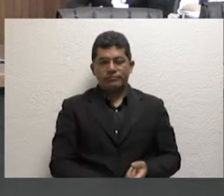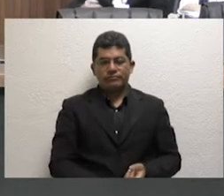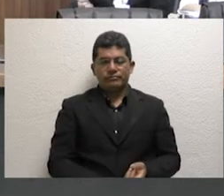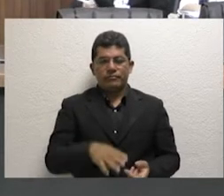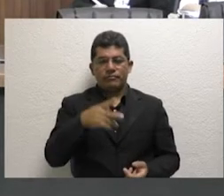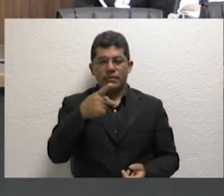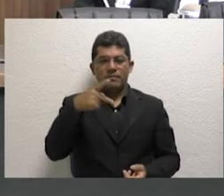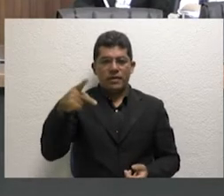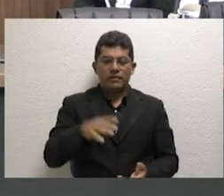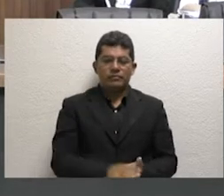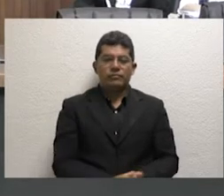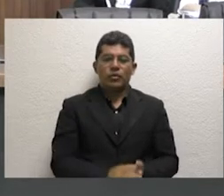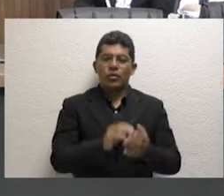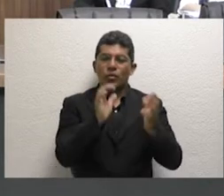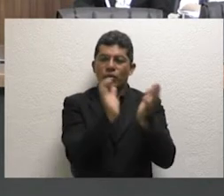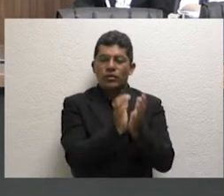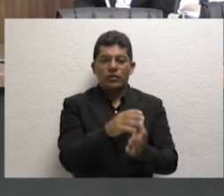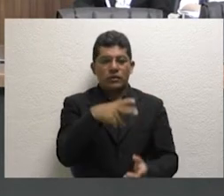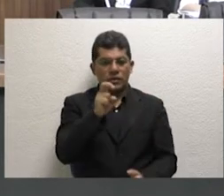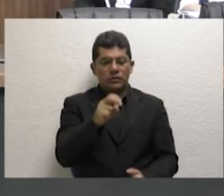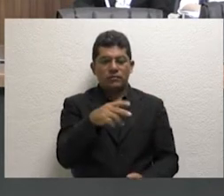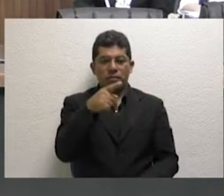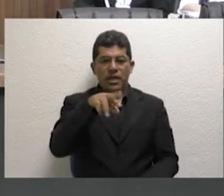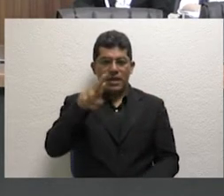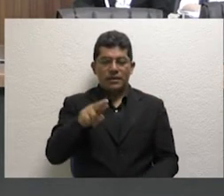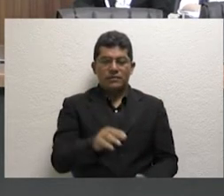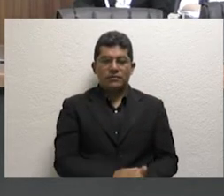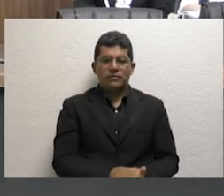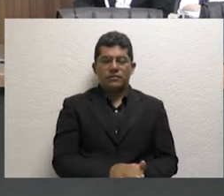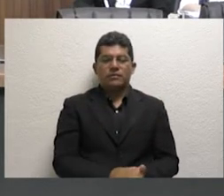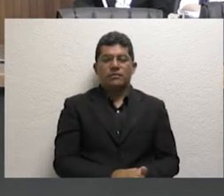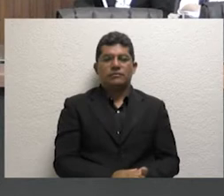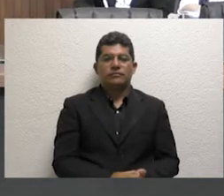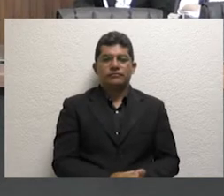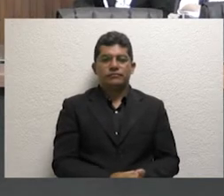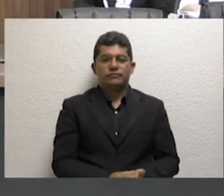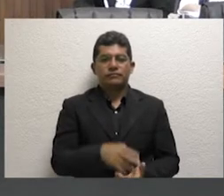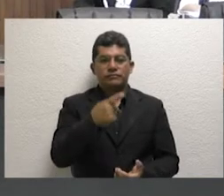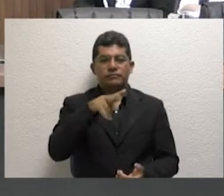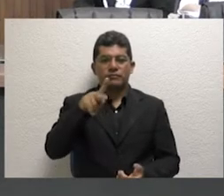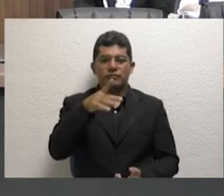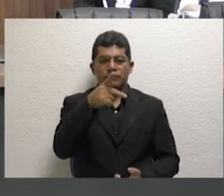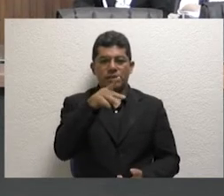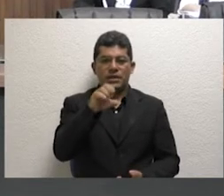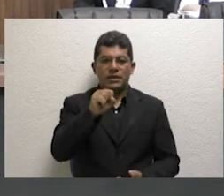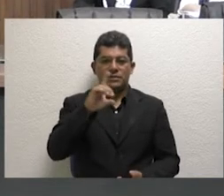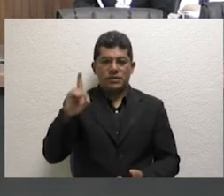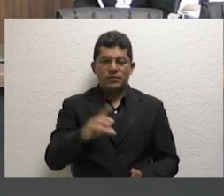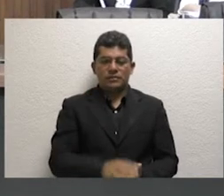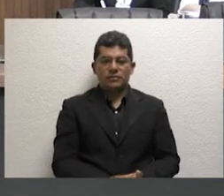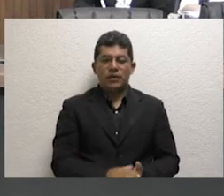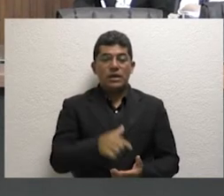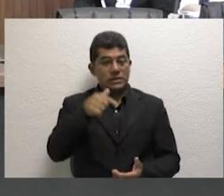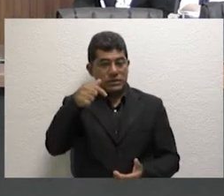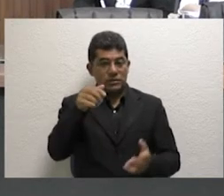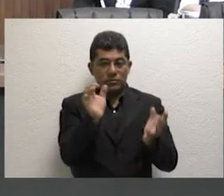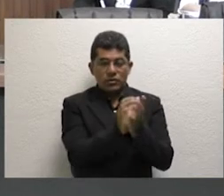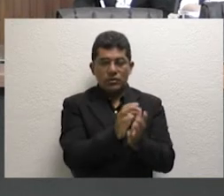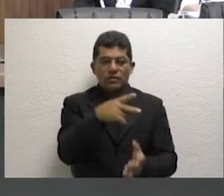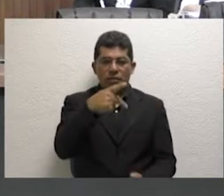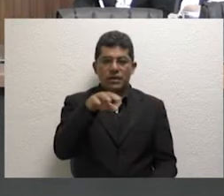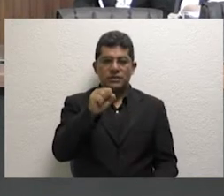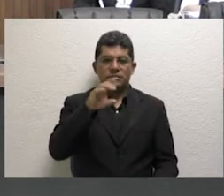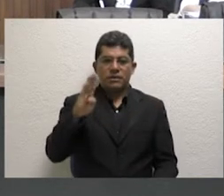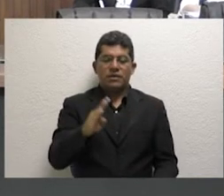PHS Podemos quinto bloco PR sexto bloco PV PSD sétimo PSB